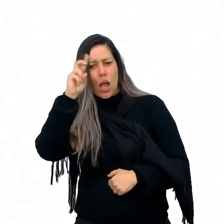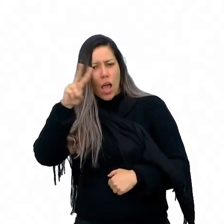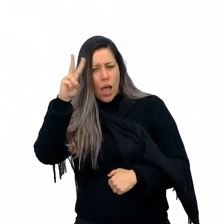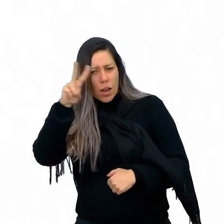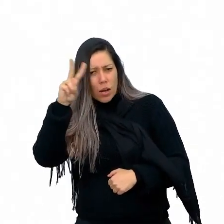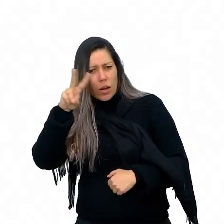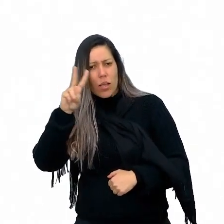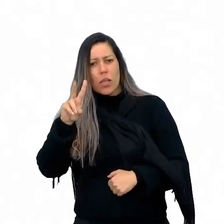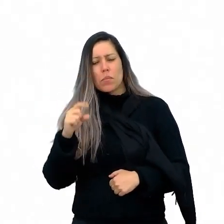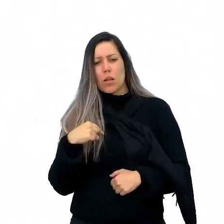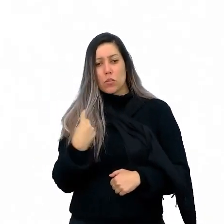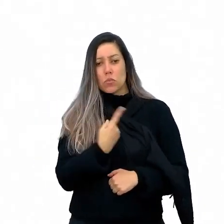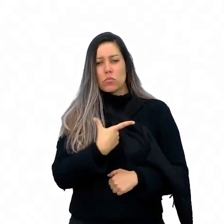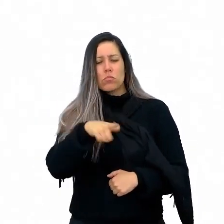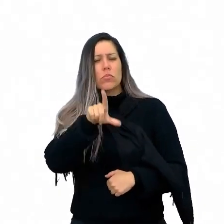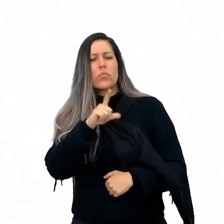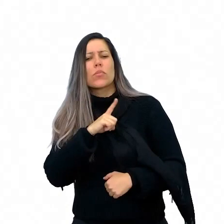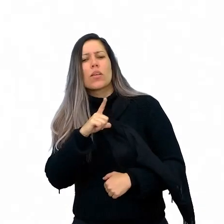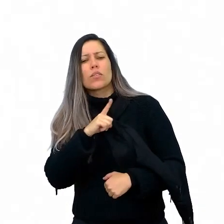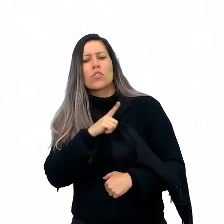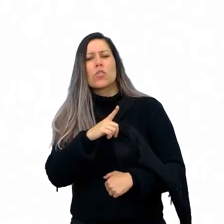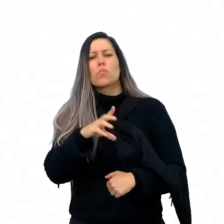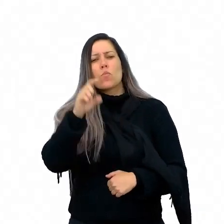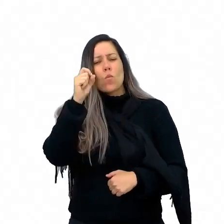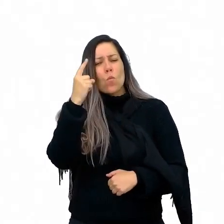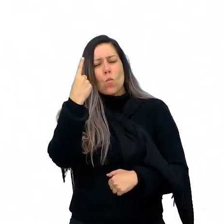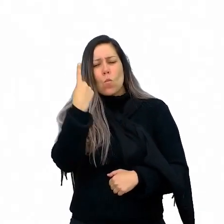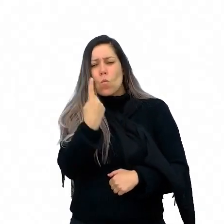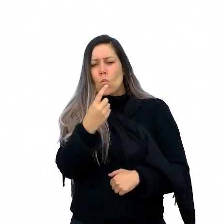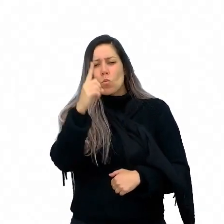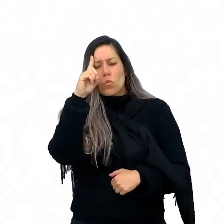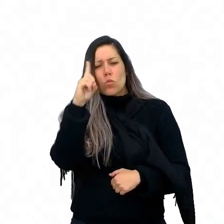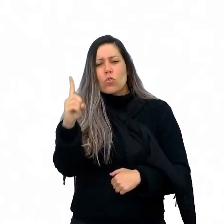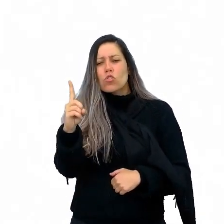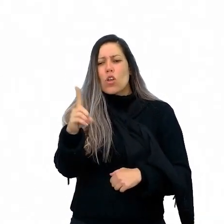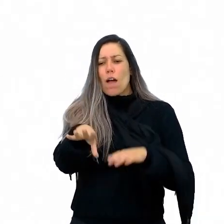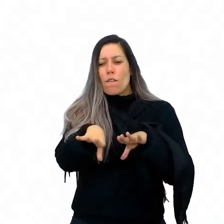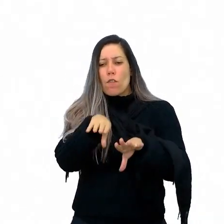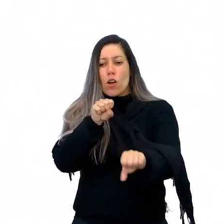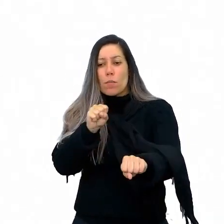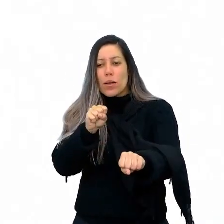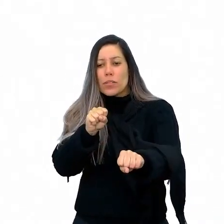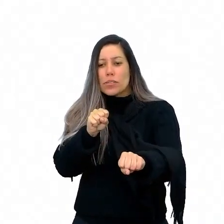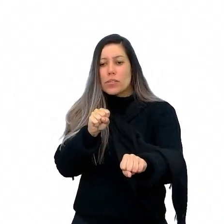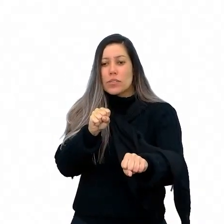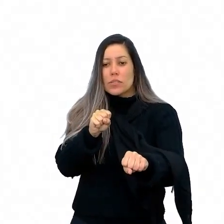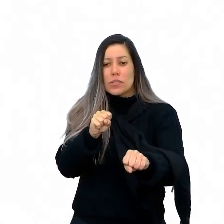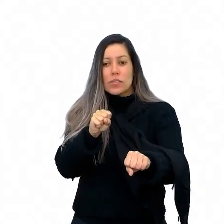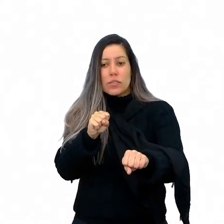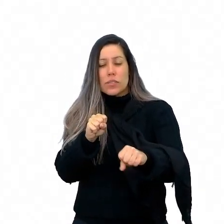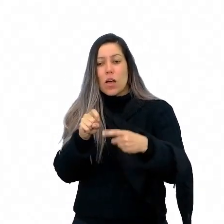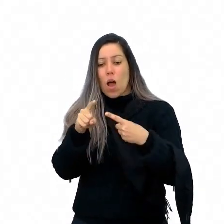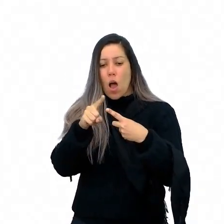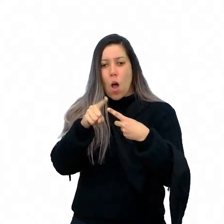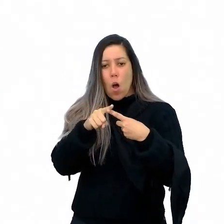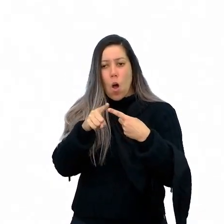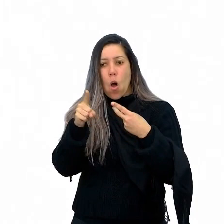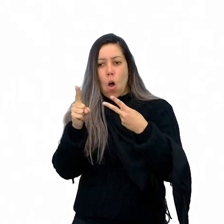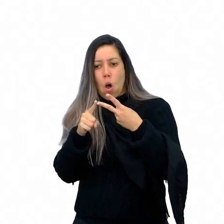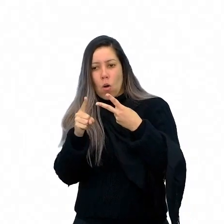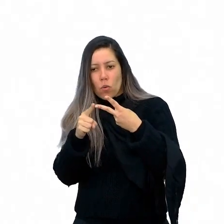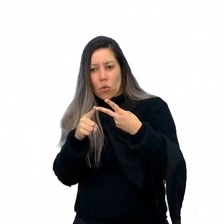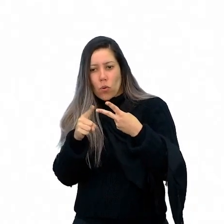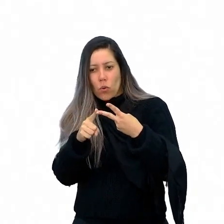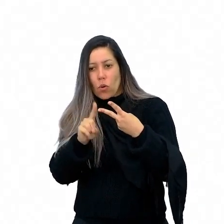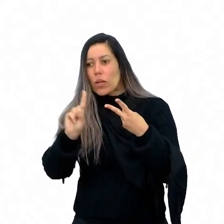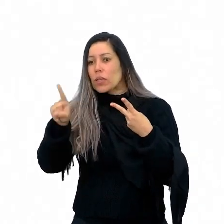nós tínhamos no mesmo dia a formação de etapa e logo na sequência a de série. e depois vocês tinham